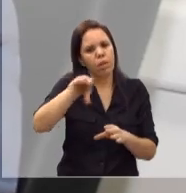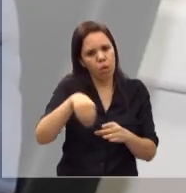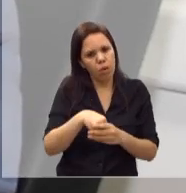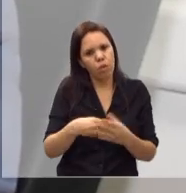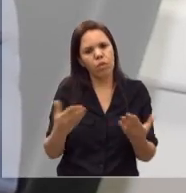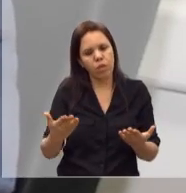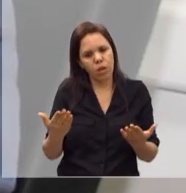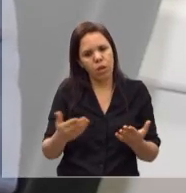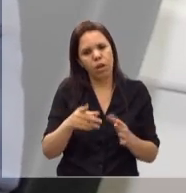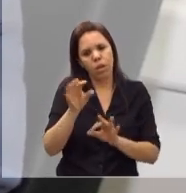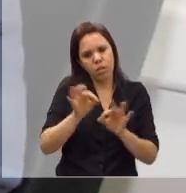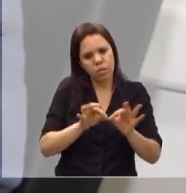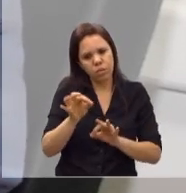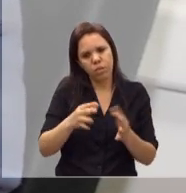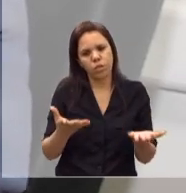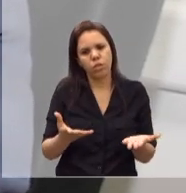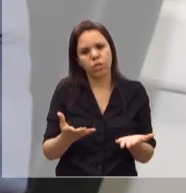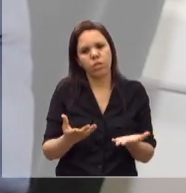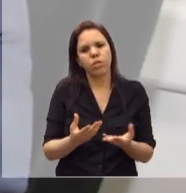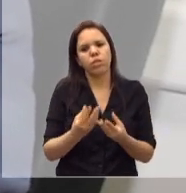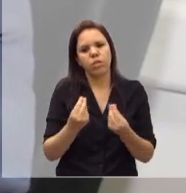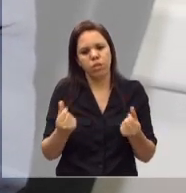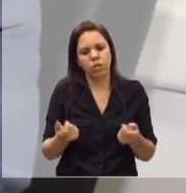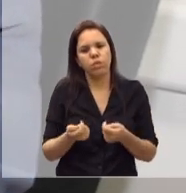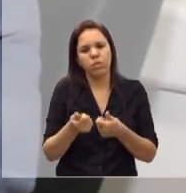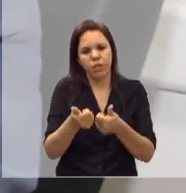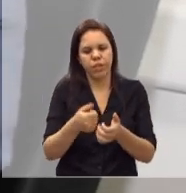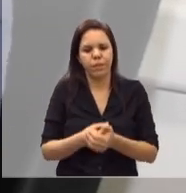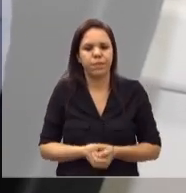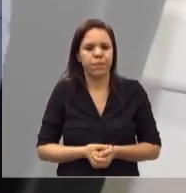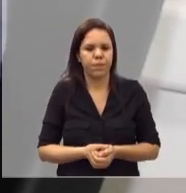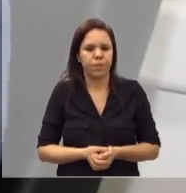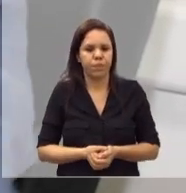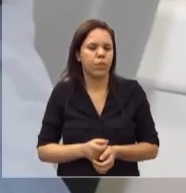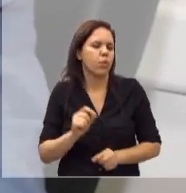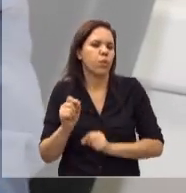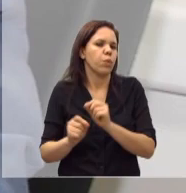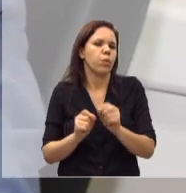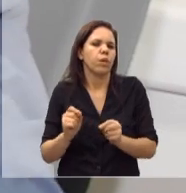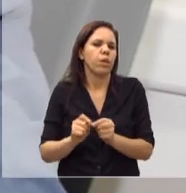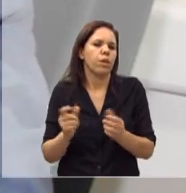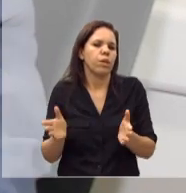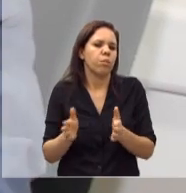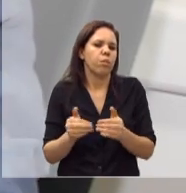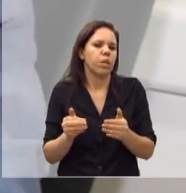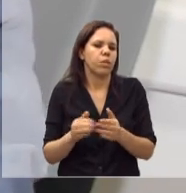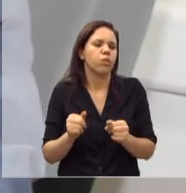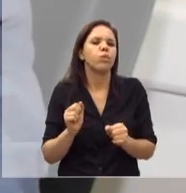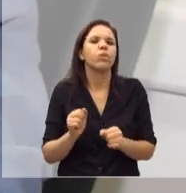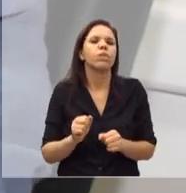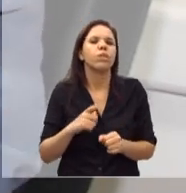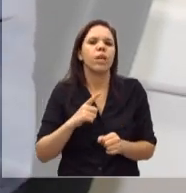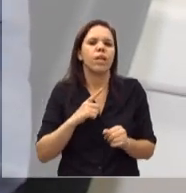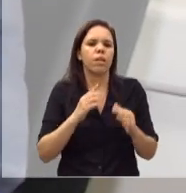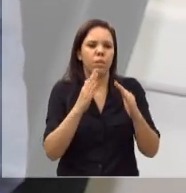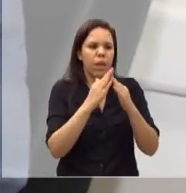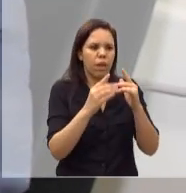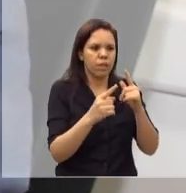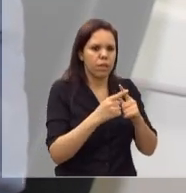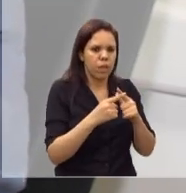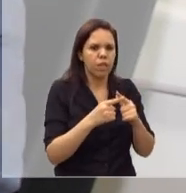hoje nessa qualidade de isenção. Isenção, o senhor também solicita aí para templos religiosos,